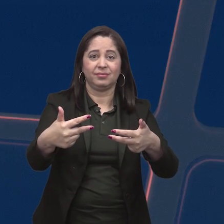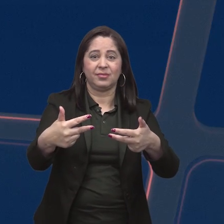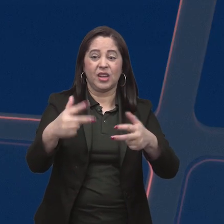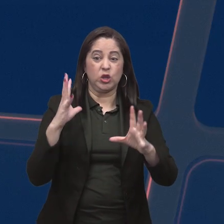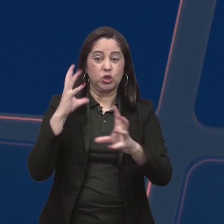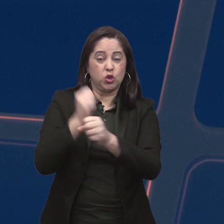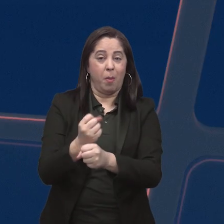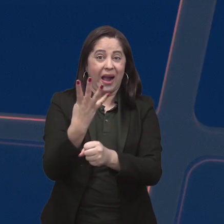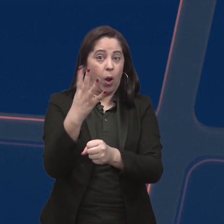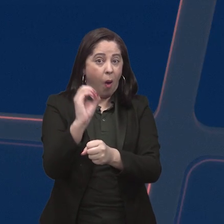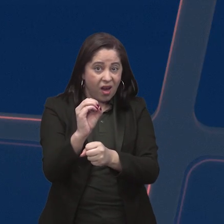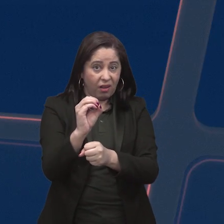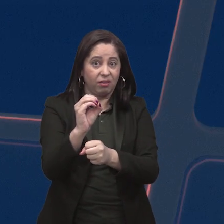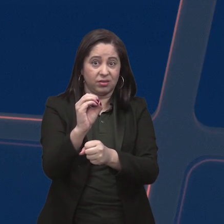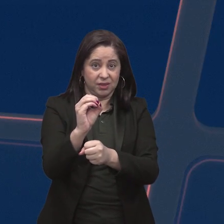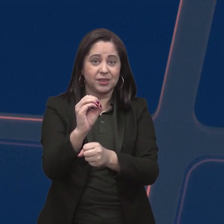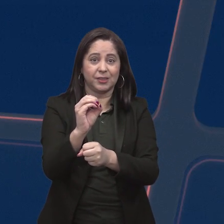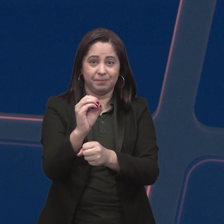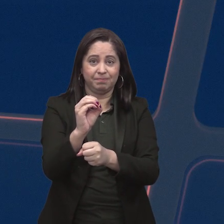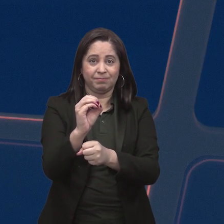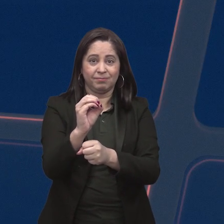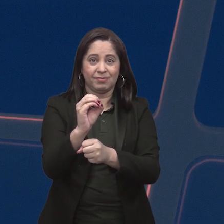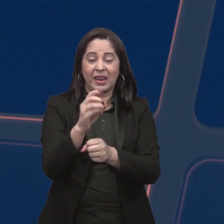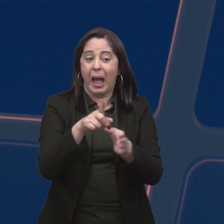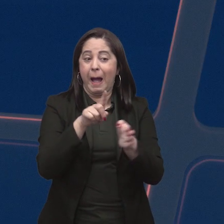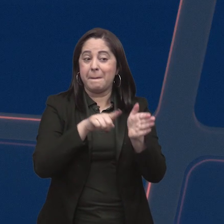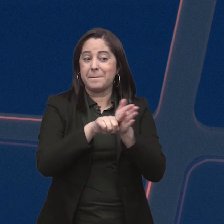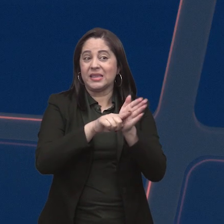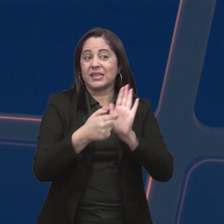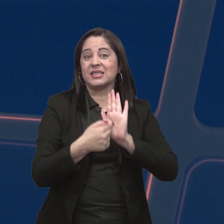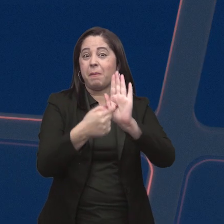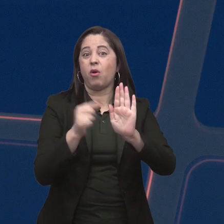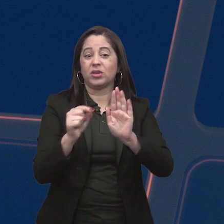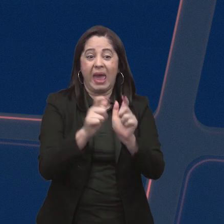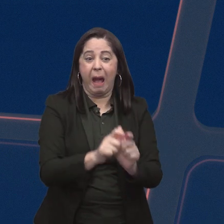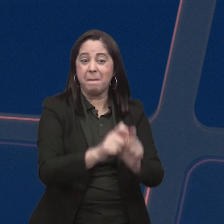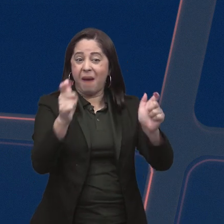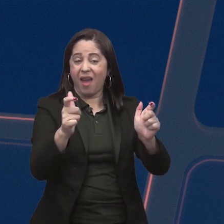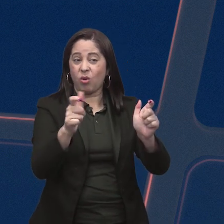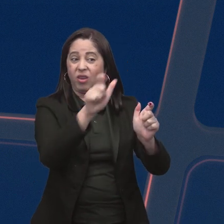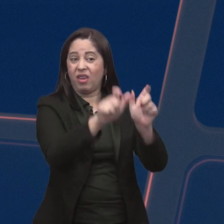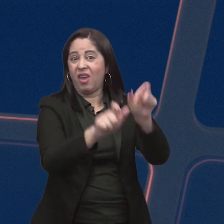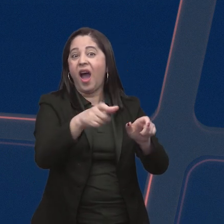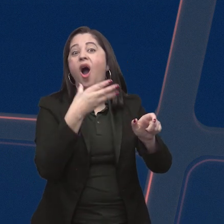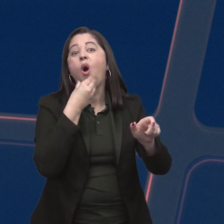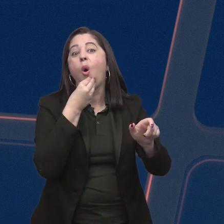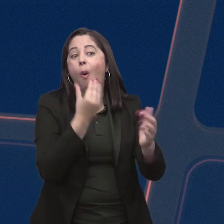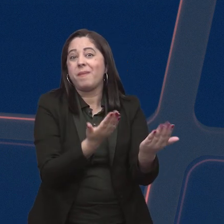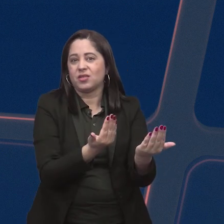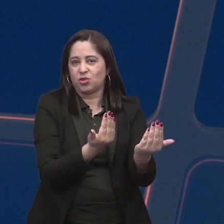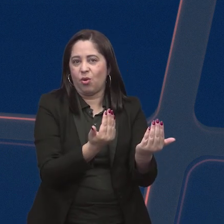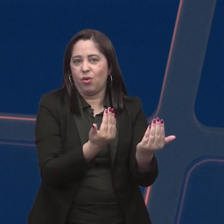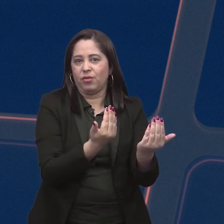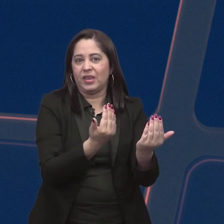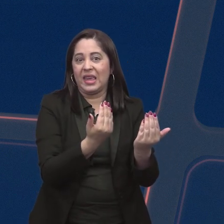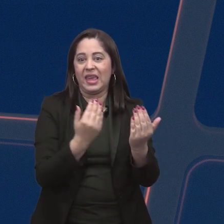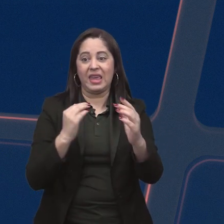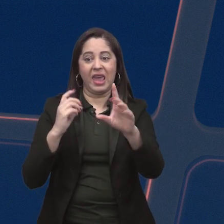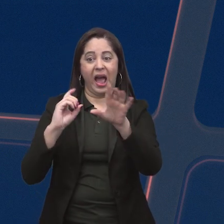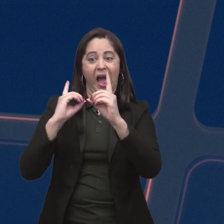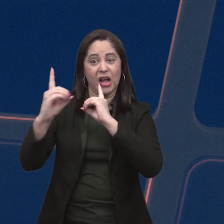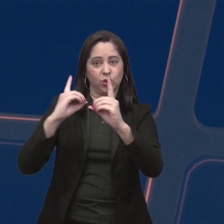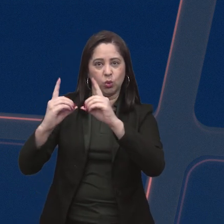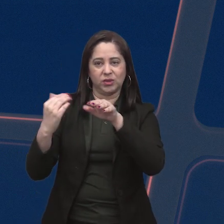2026. Foram 40 óbitos registrados. Os dados mostram que a maioria das vítimas são homens jovens e